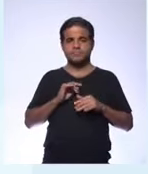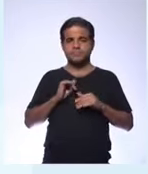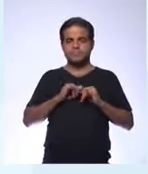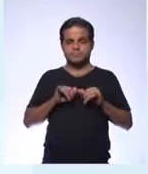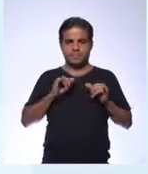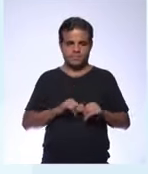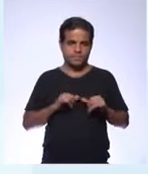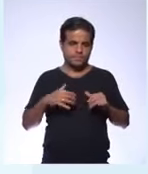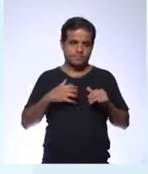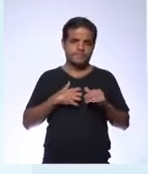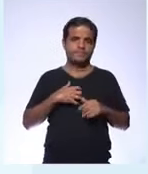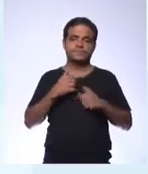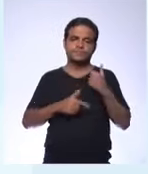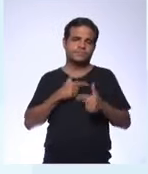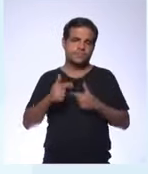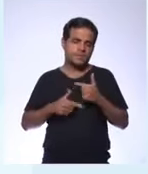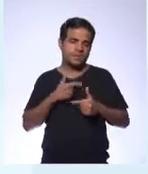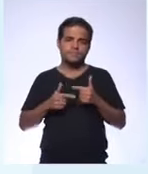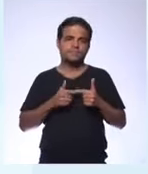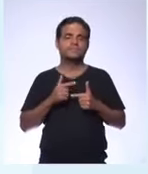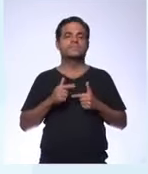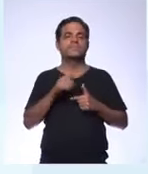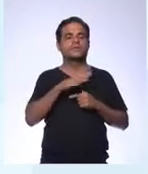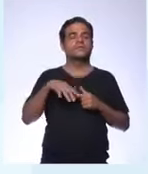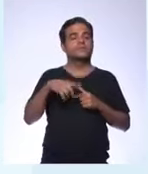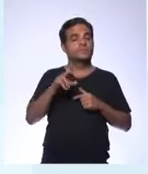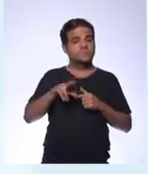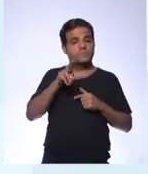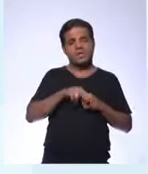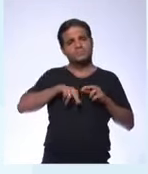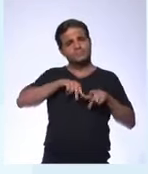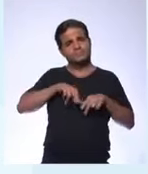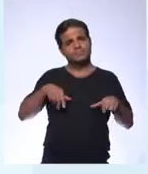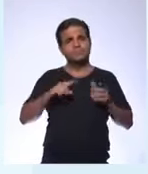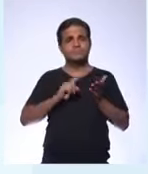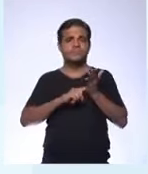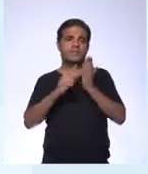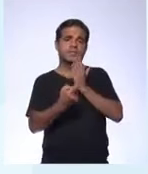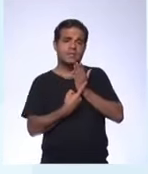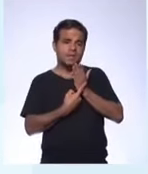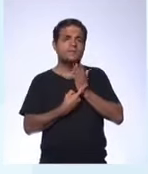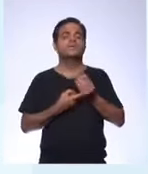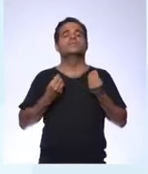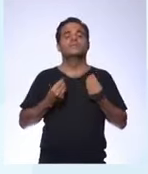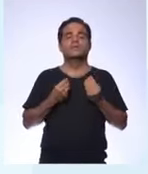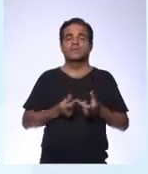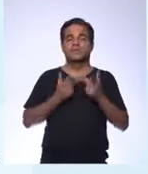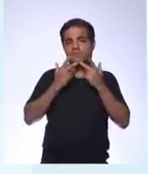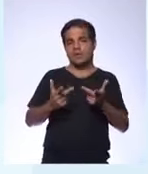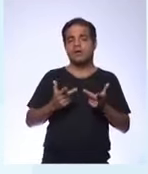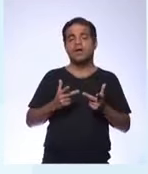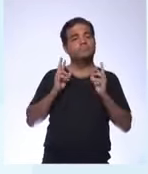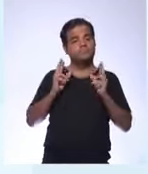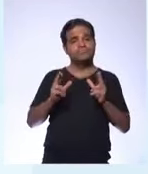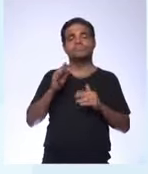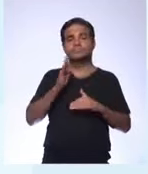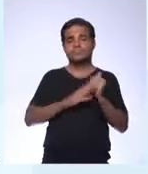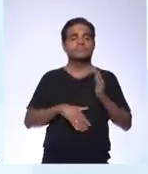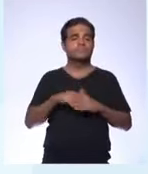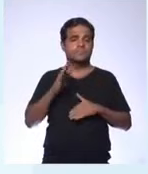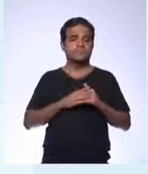comunicação, censura dos trabalhos artísticos, né? Então eles usavam de muitas metáforas para falar a respeito das